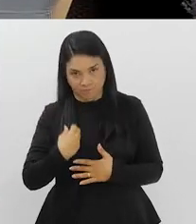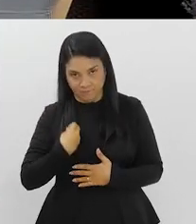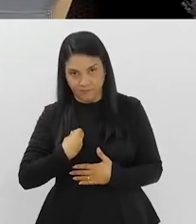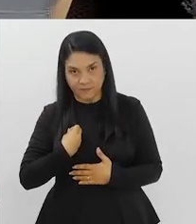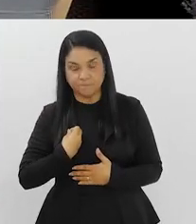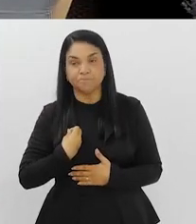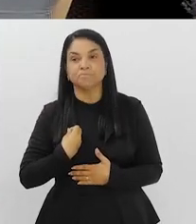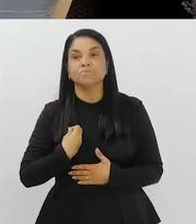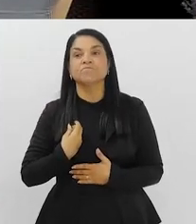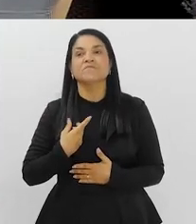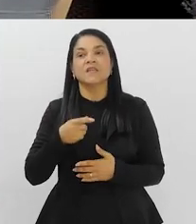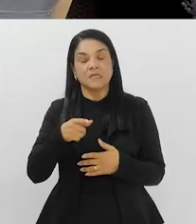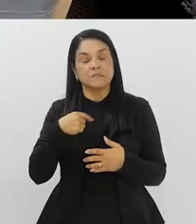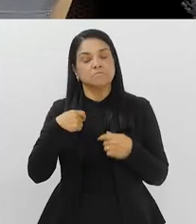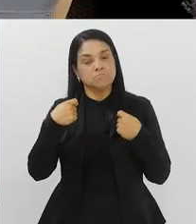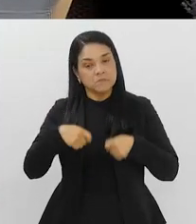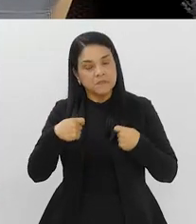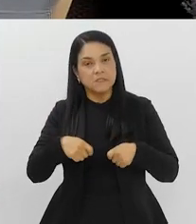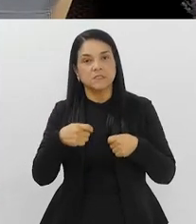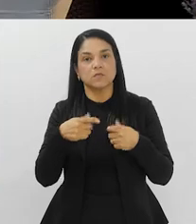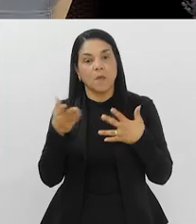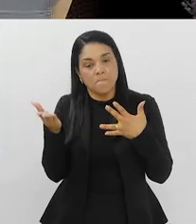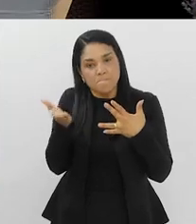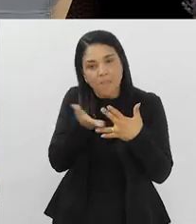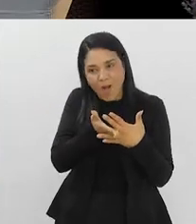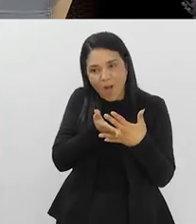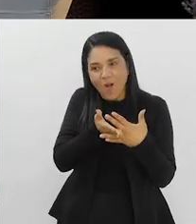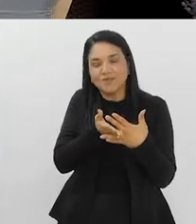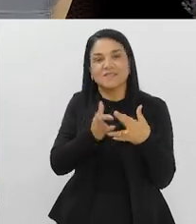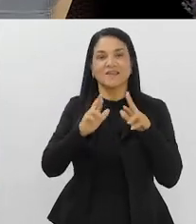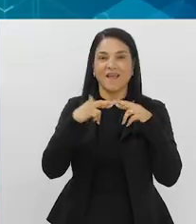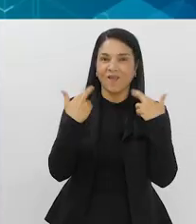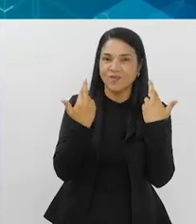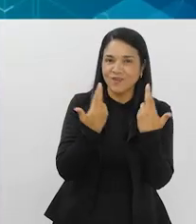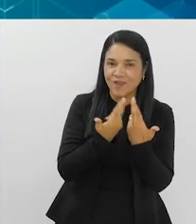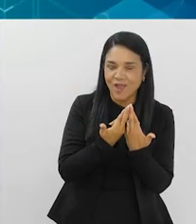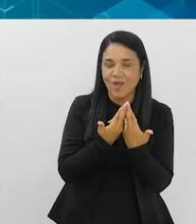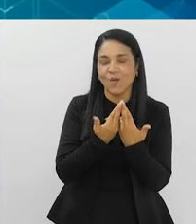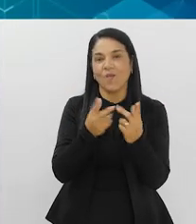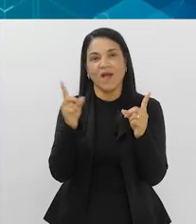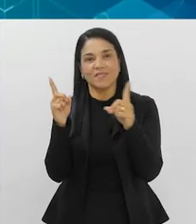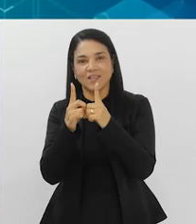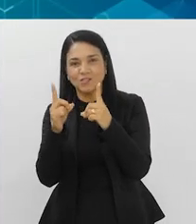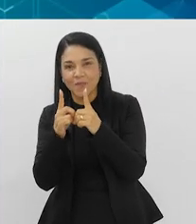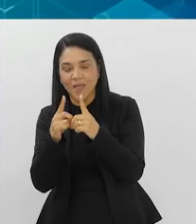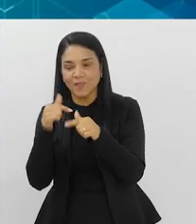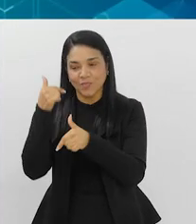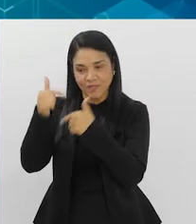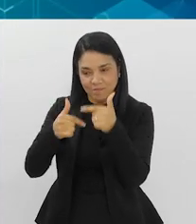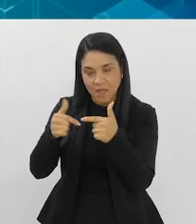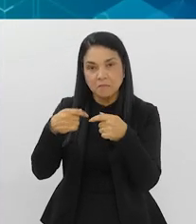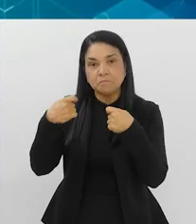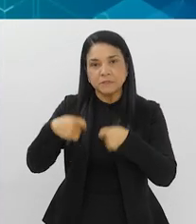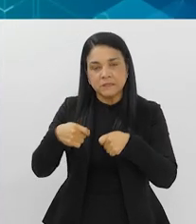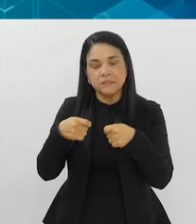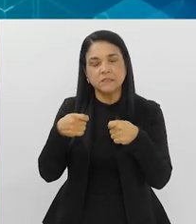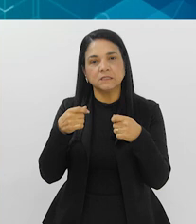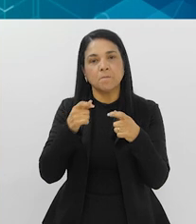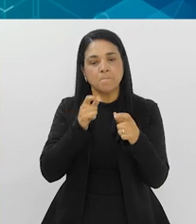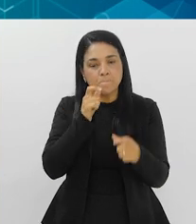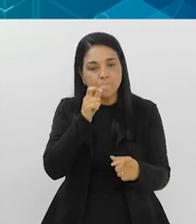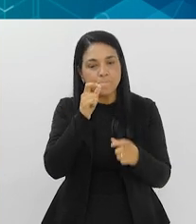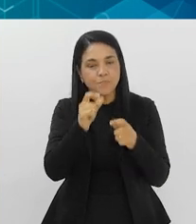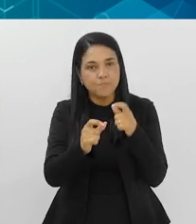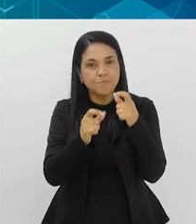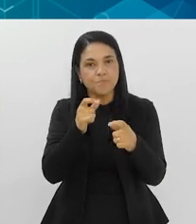Melhora, sim. A gente fala muito de pausas intencionais, né? Entre reuniões ou entre trabalhos, entre atendimentos. Você conseguir ter esses